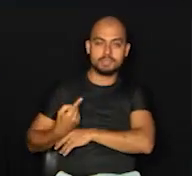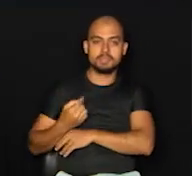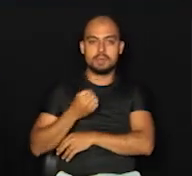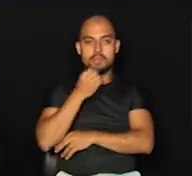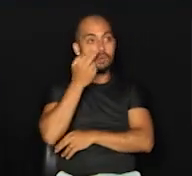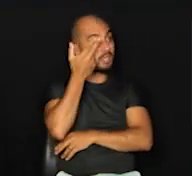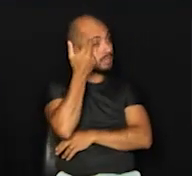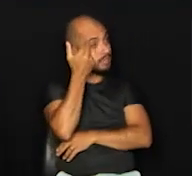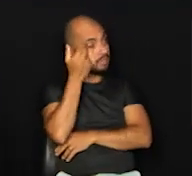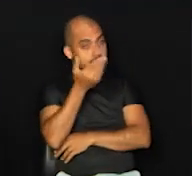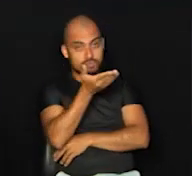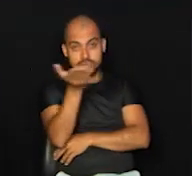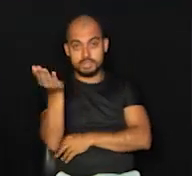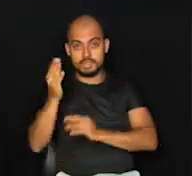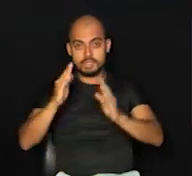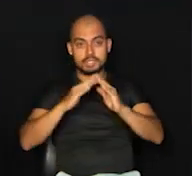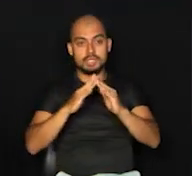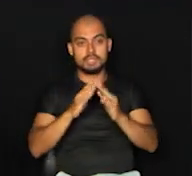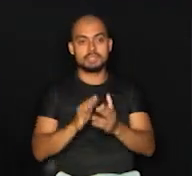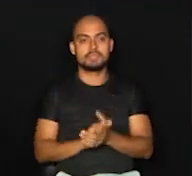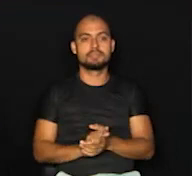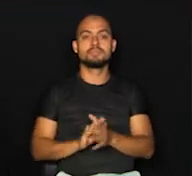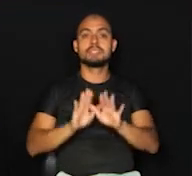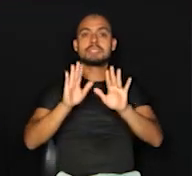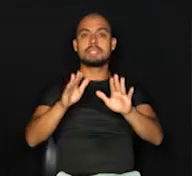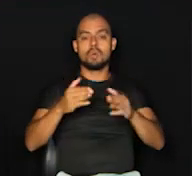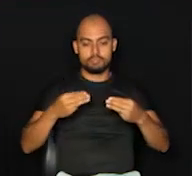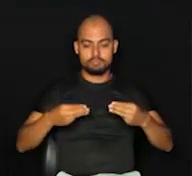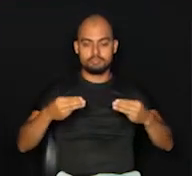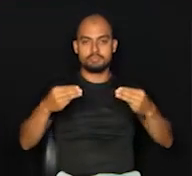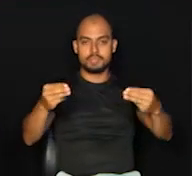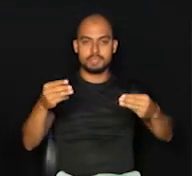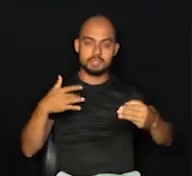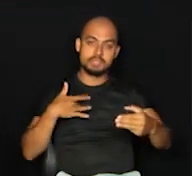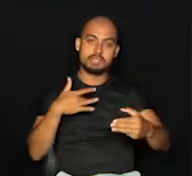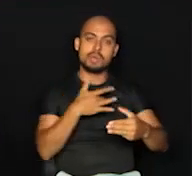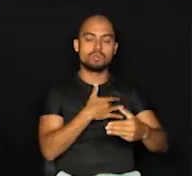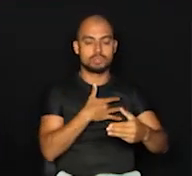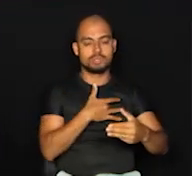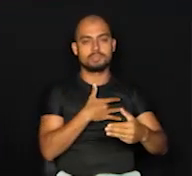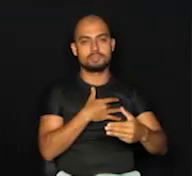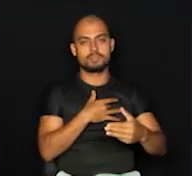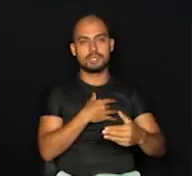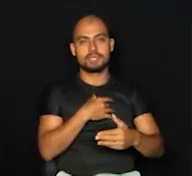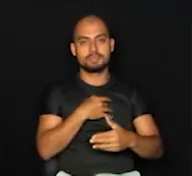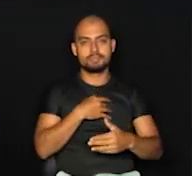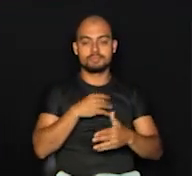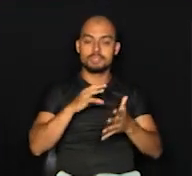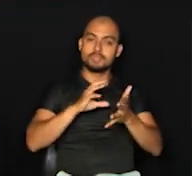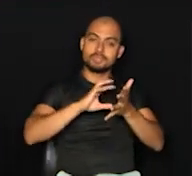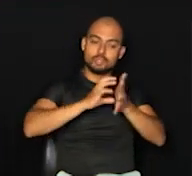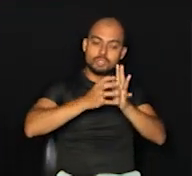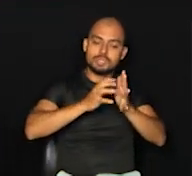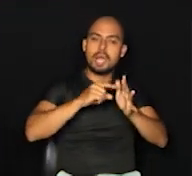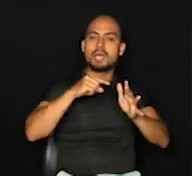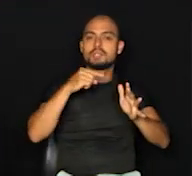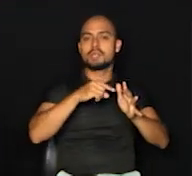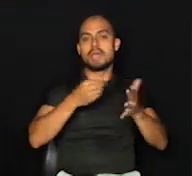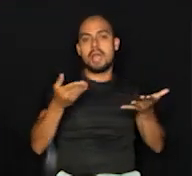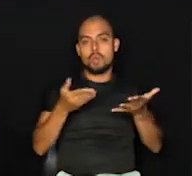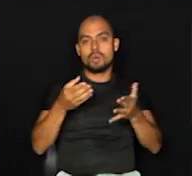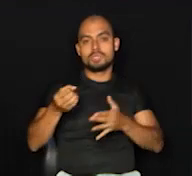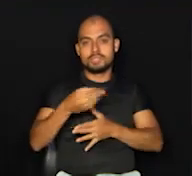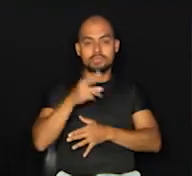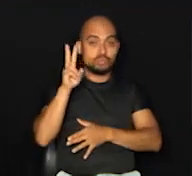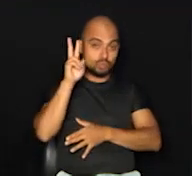você de casa. De acordo com o Ministério da Saúde, os dados nacionais foram atualizados nesta segunda-feira, feriado